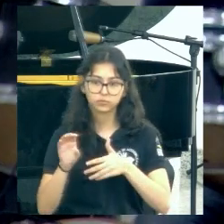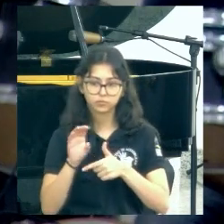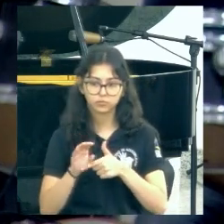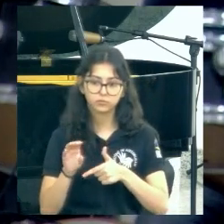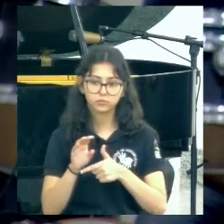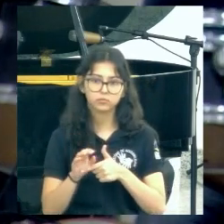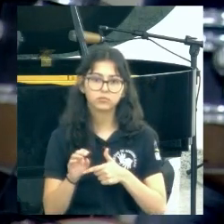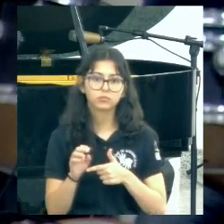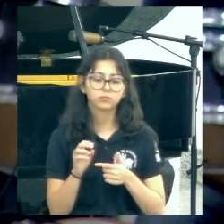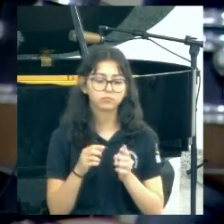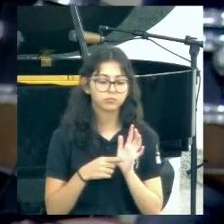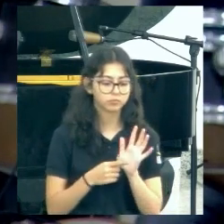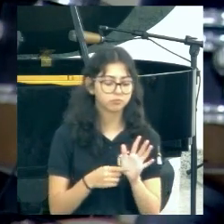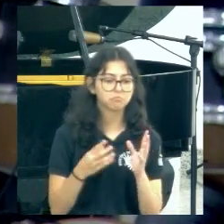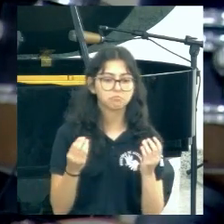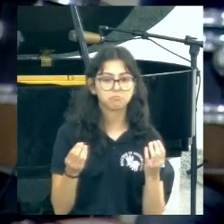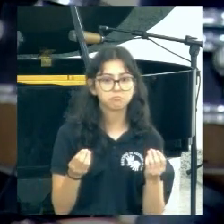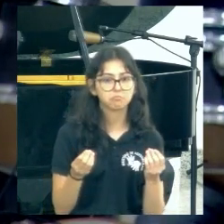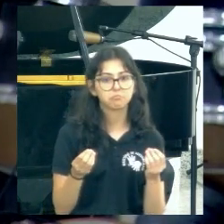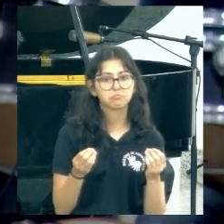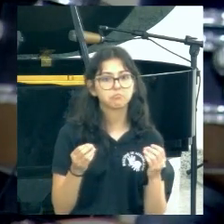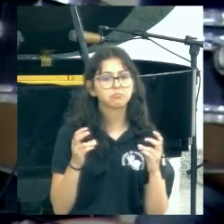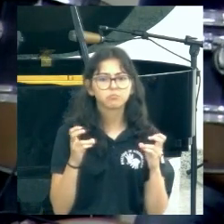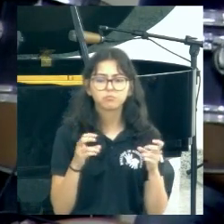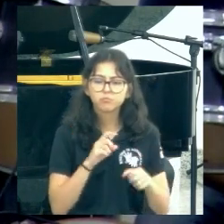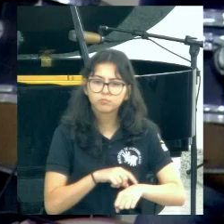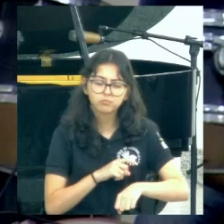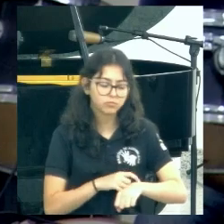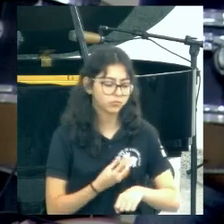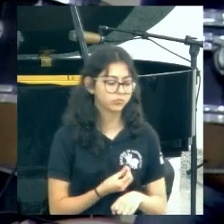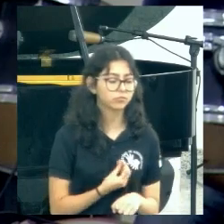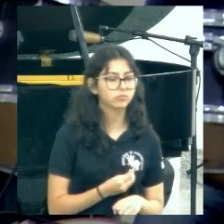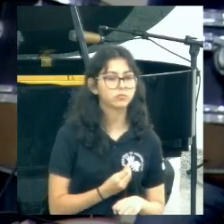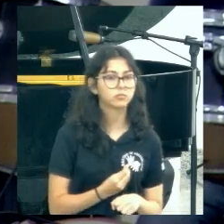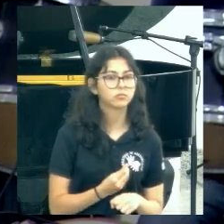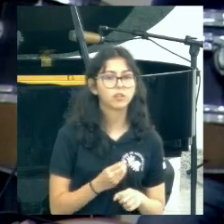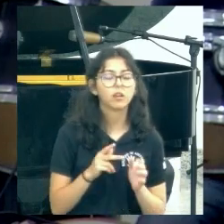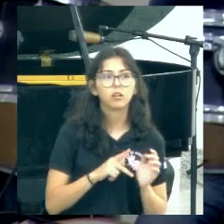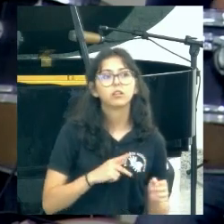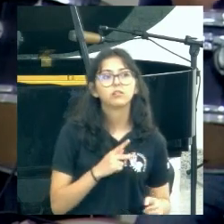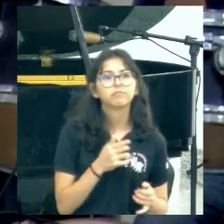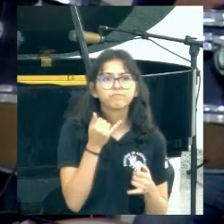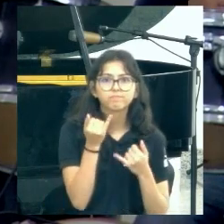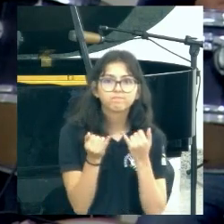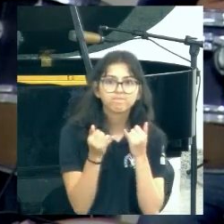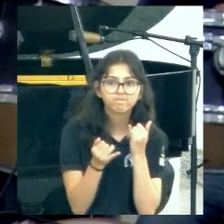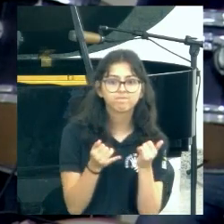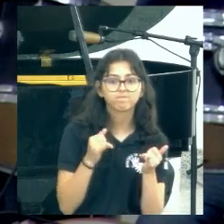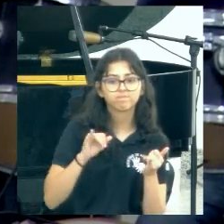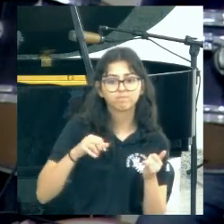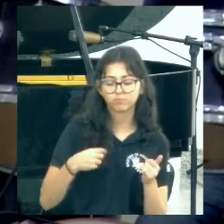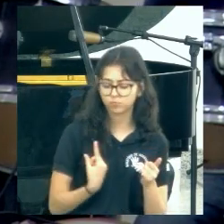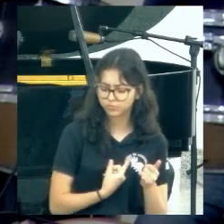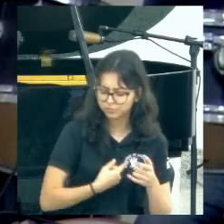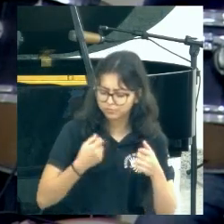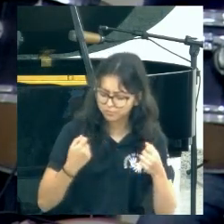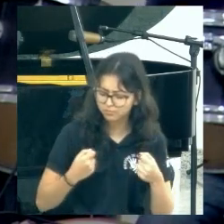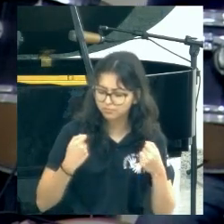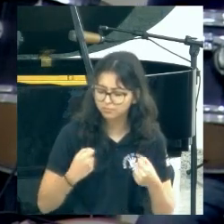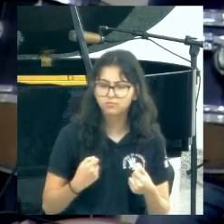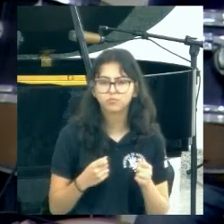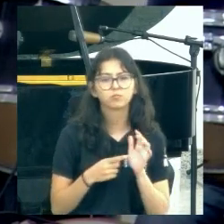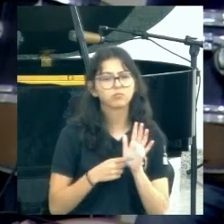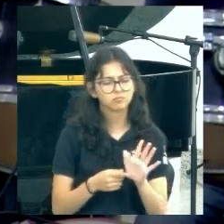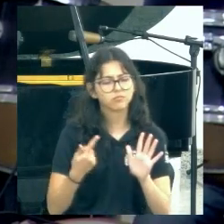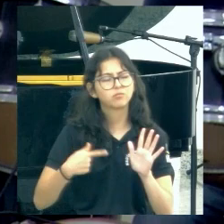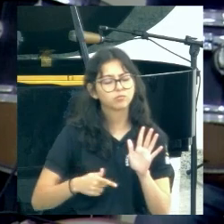foram vividas. Ele diz, será que eu preciso fazer tudo isso de novo? Será que tudo isso é necessário? E depois ele faz